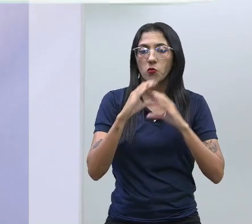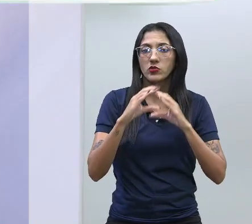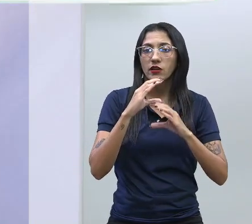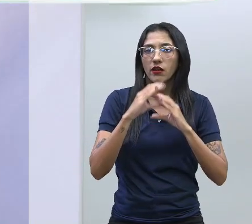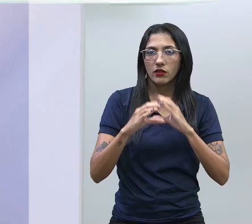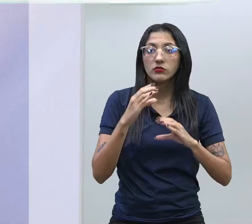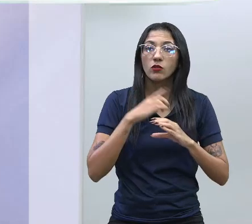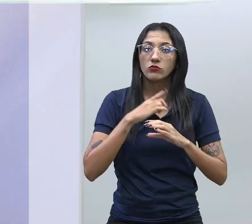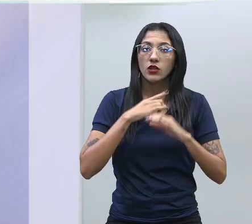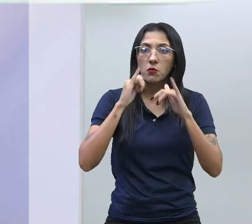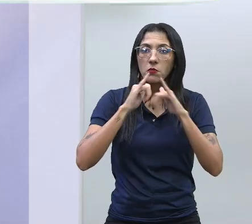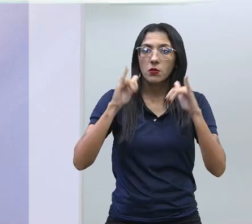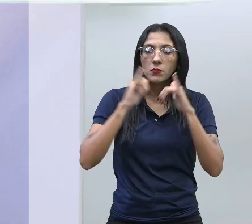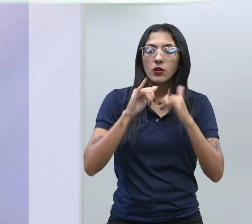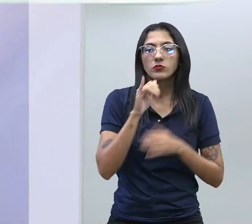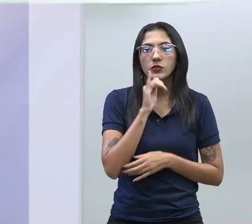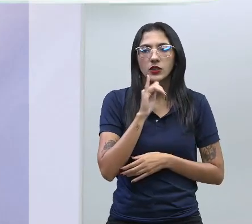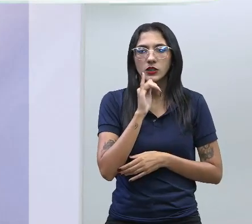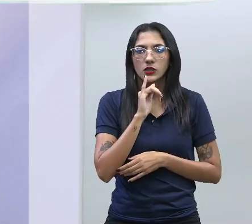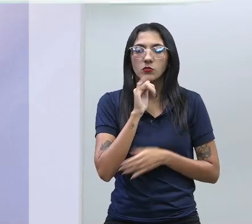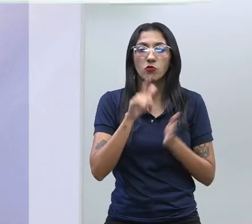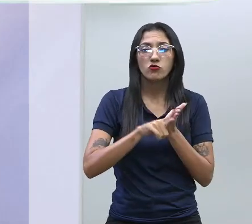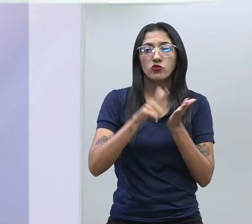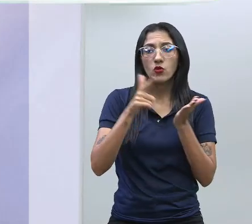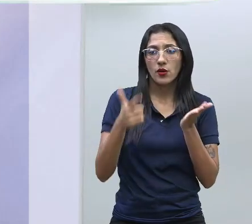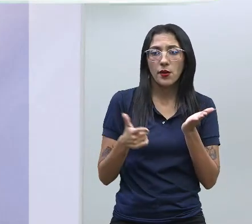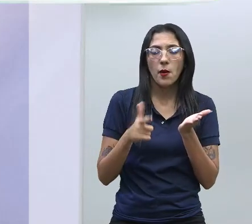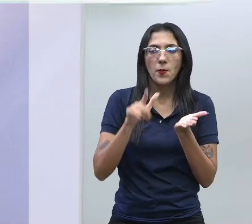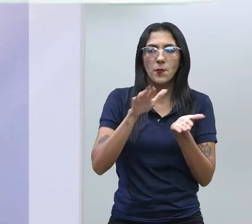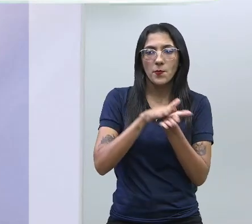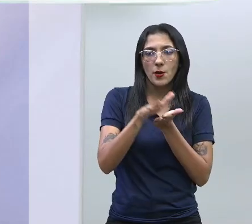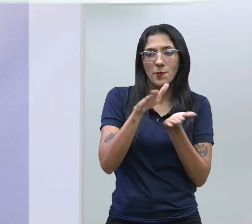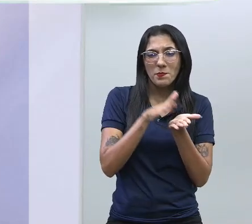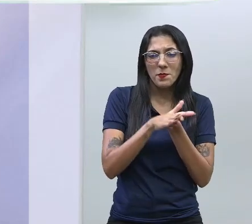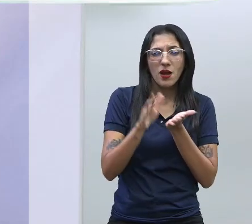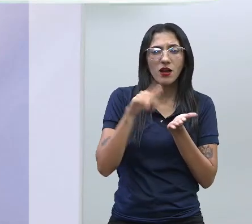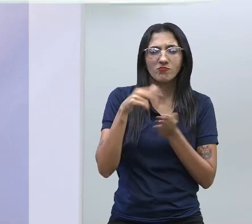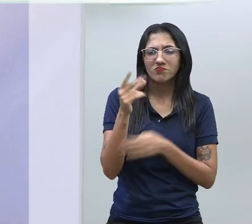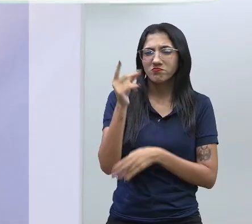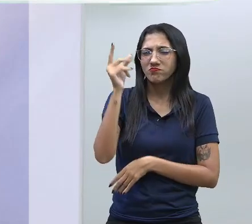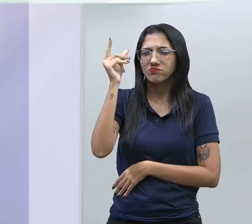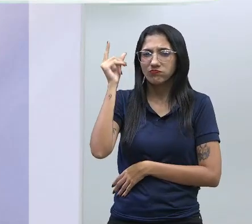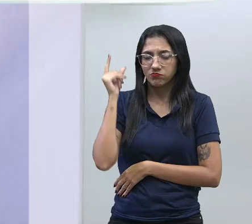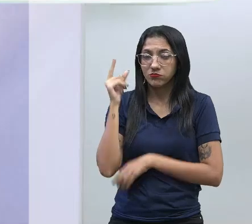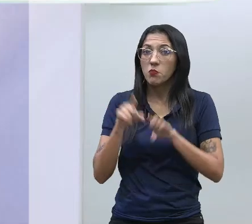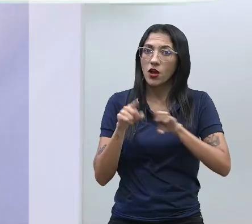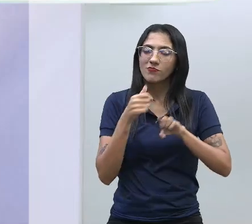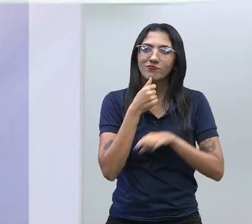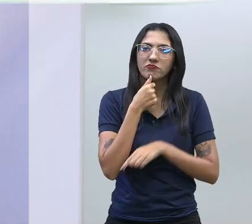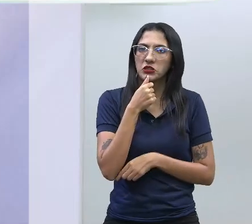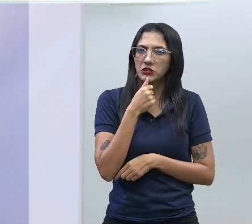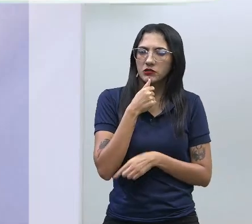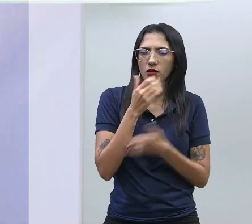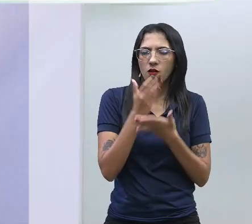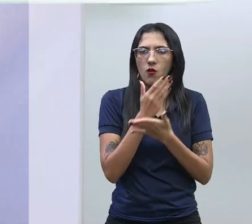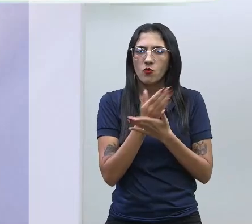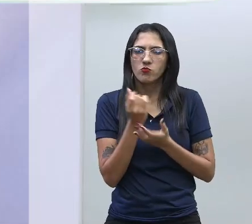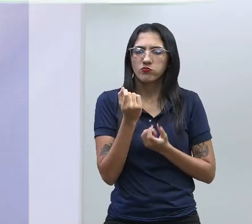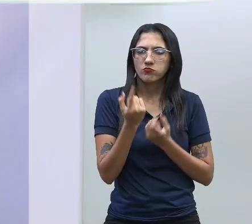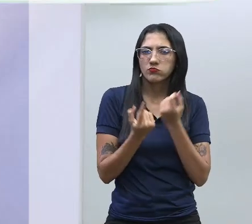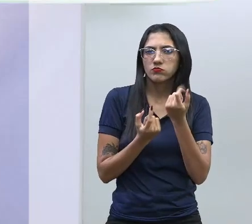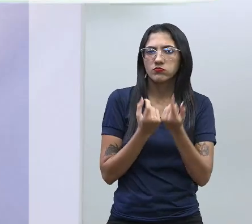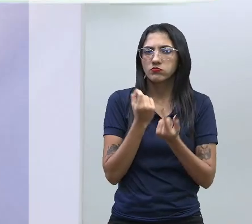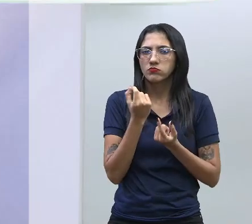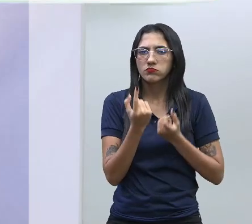traz notícia. Nós temos o jornal impresso, muito antigo, não é? Mas ainda existe, embora nós tenhamos